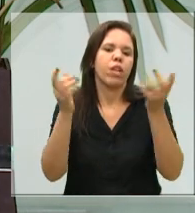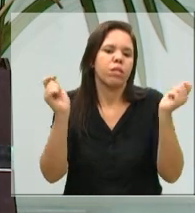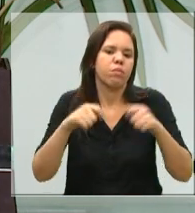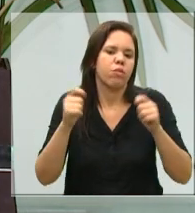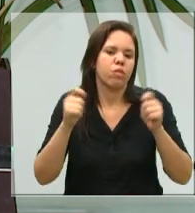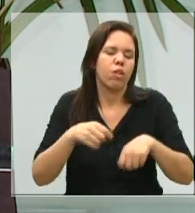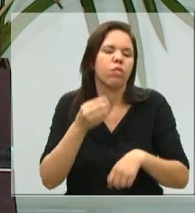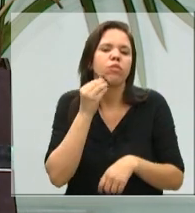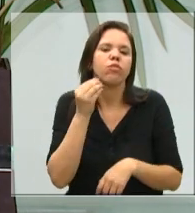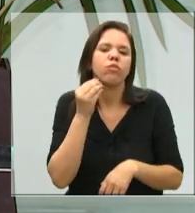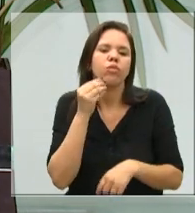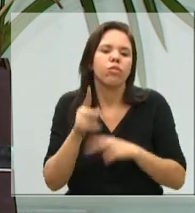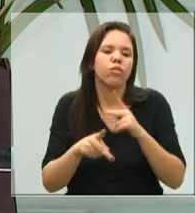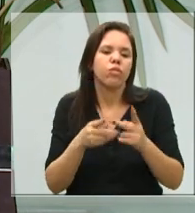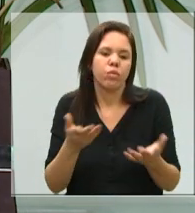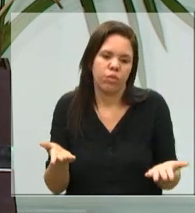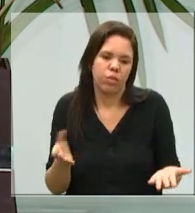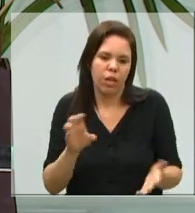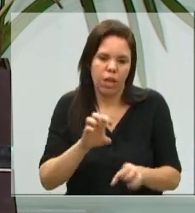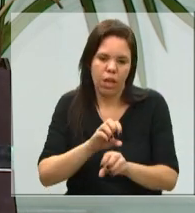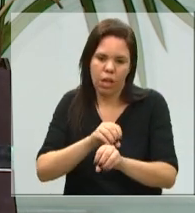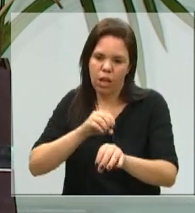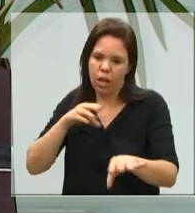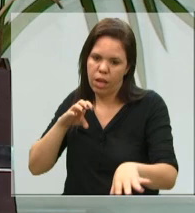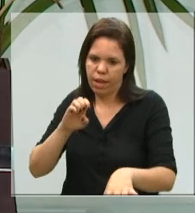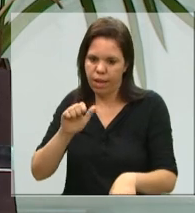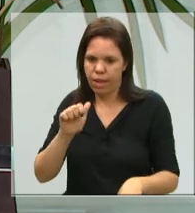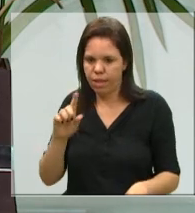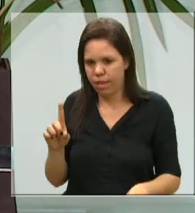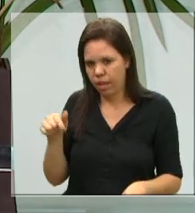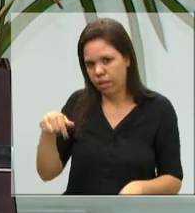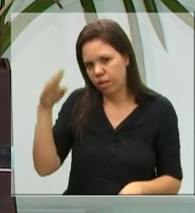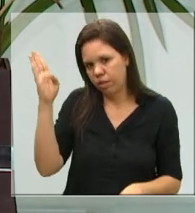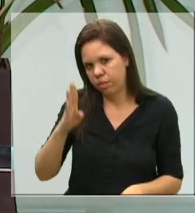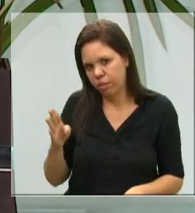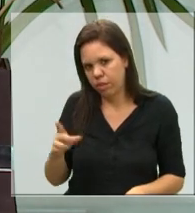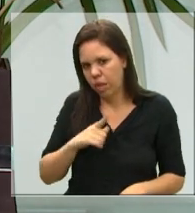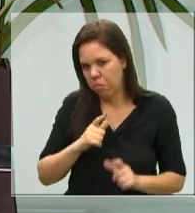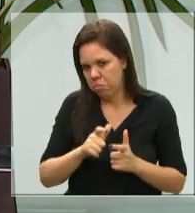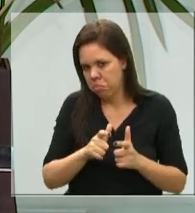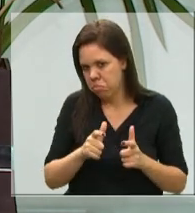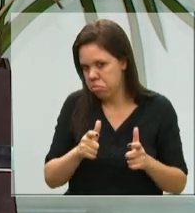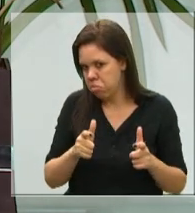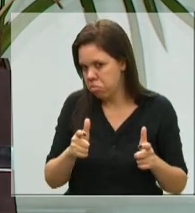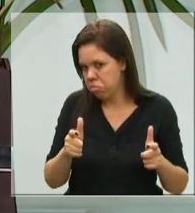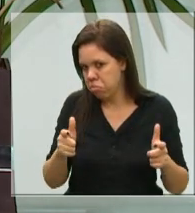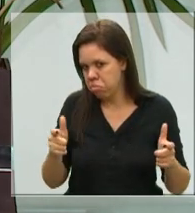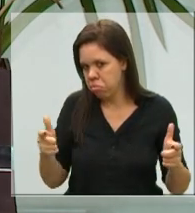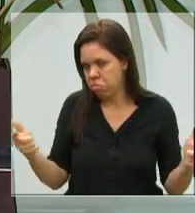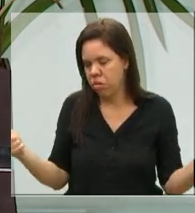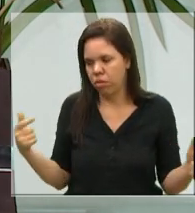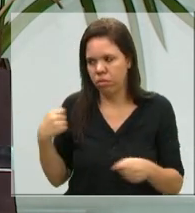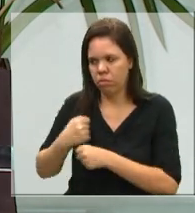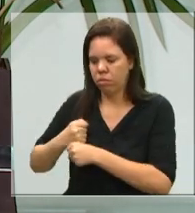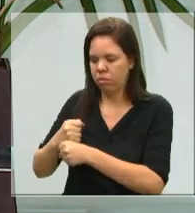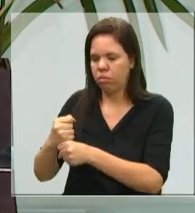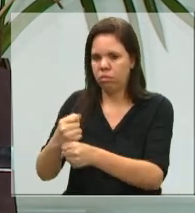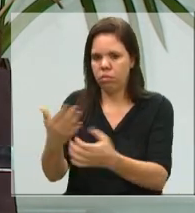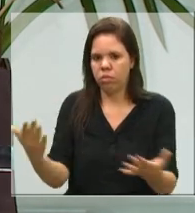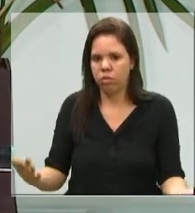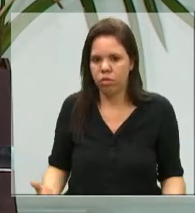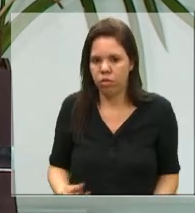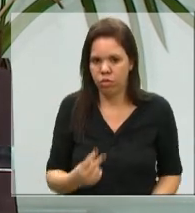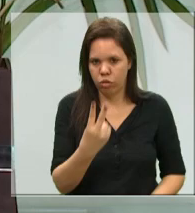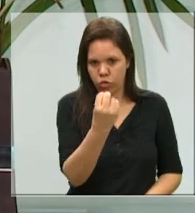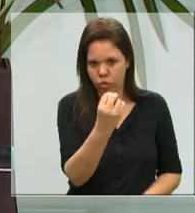possibilidades e oportunidades. A EAD, na verdade, hoje no Brasil, pelo seu crescimento vertiginoso nos últimos anos, especialmente a partir